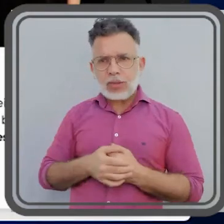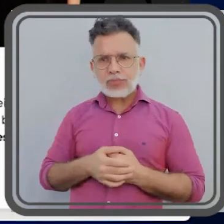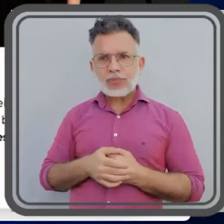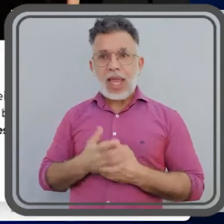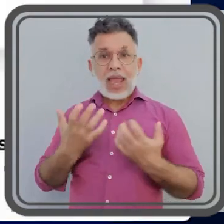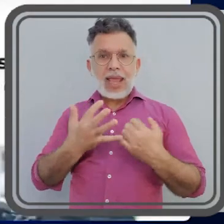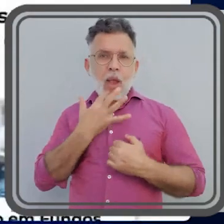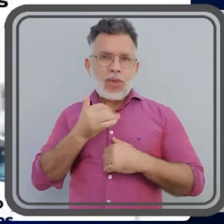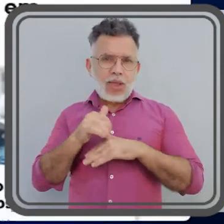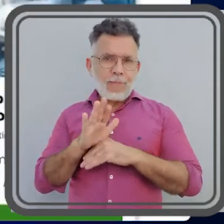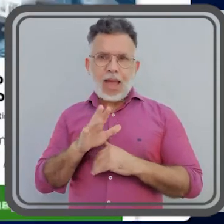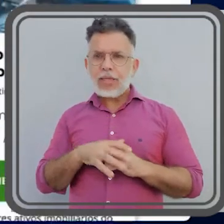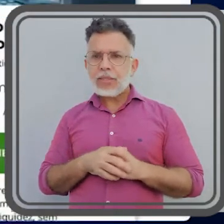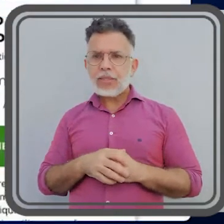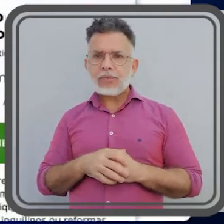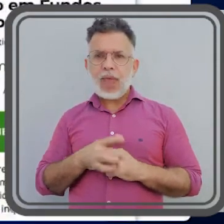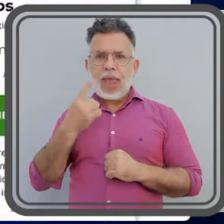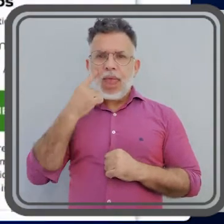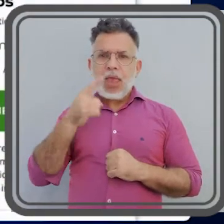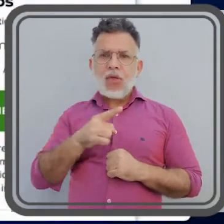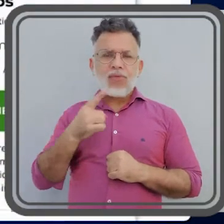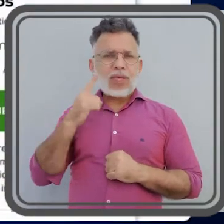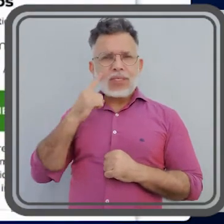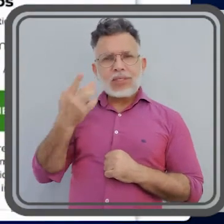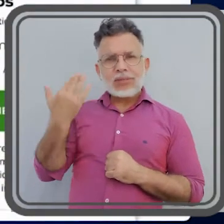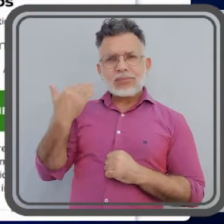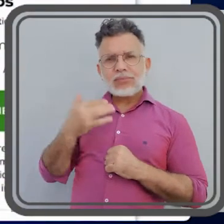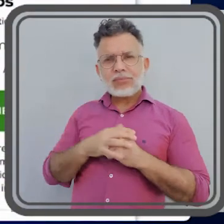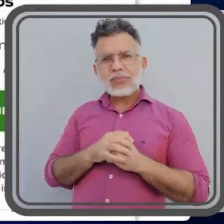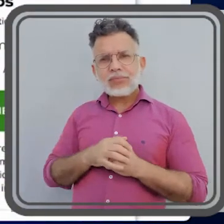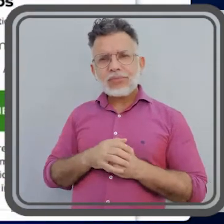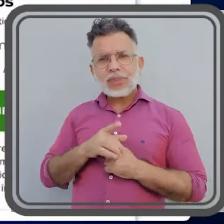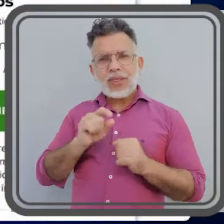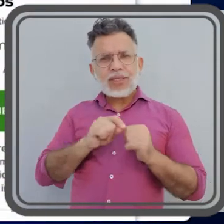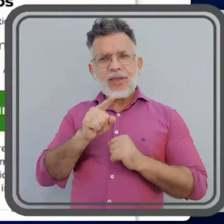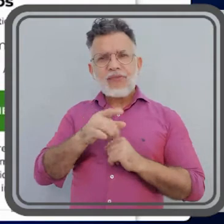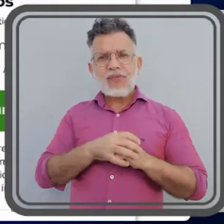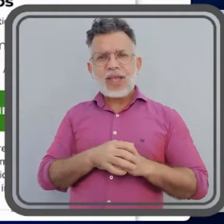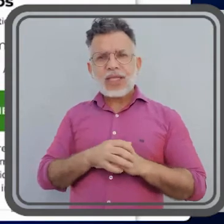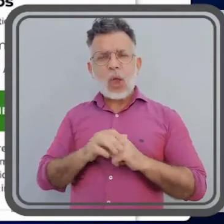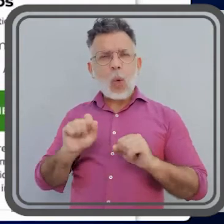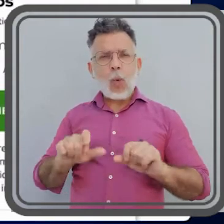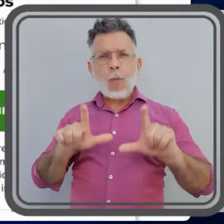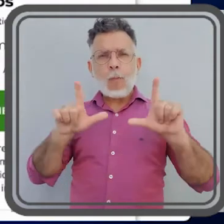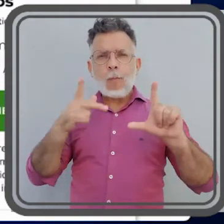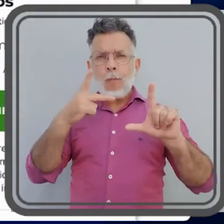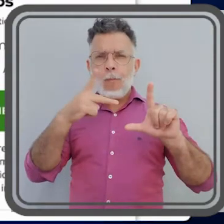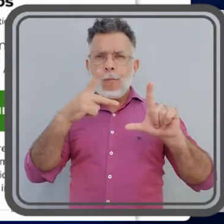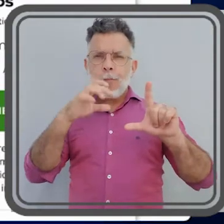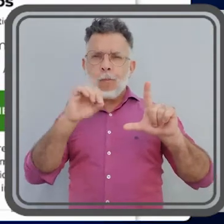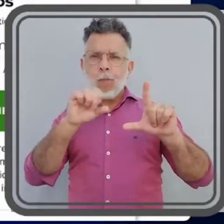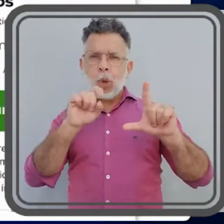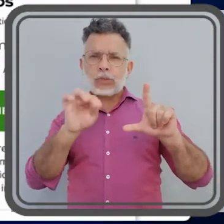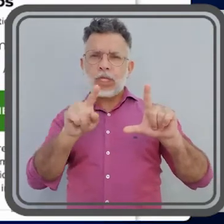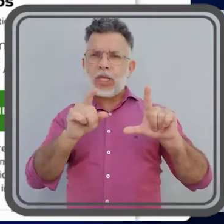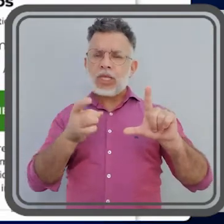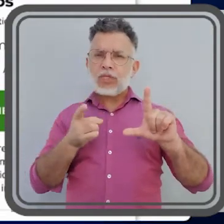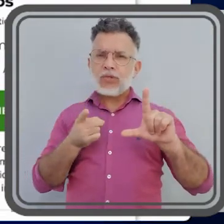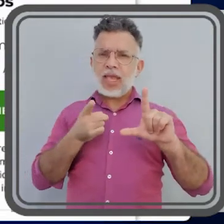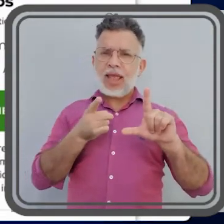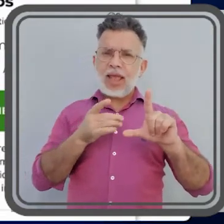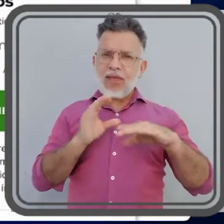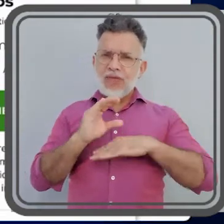e quer conhecer mais, tal, eu vi esses dias até você fez um post que foi muito legal, você falou assim, se você investir R$1 por